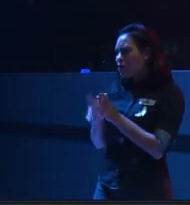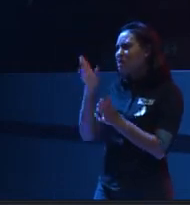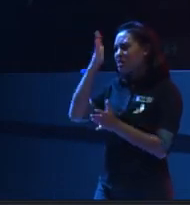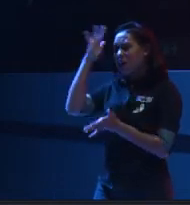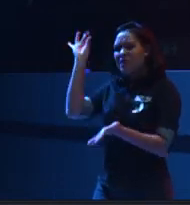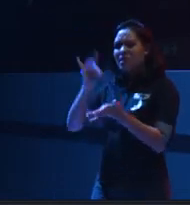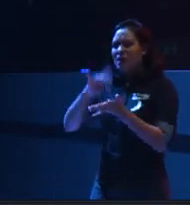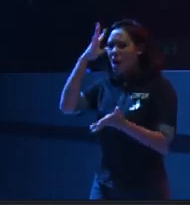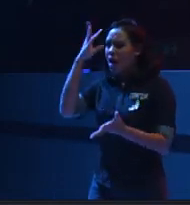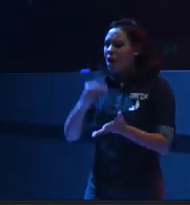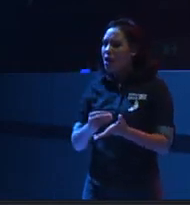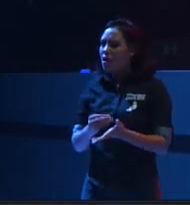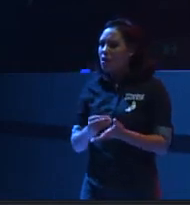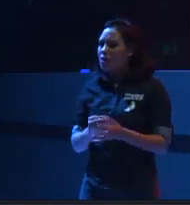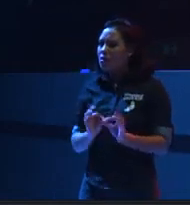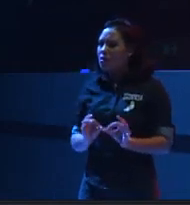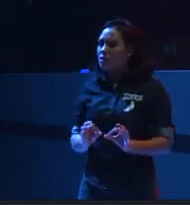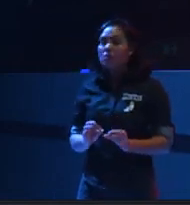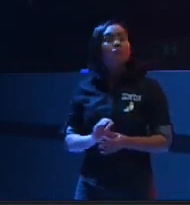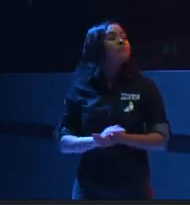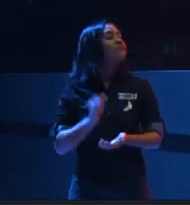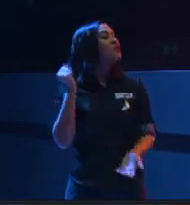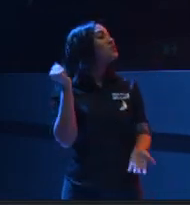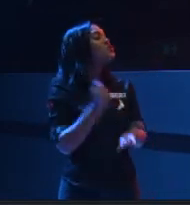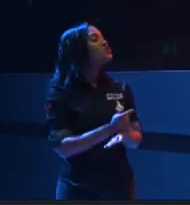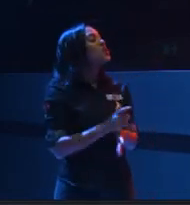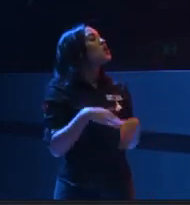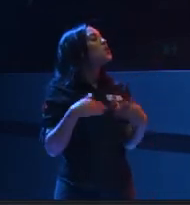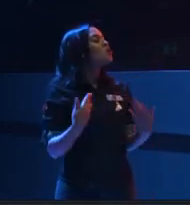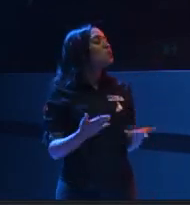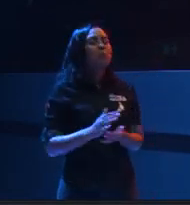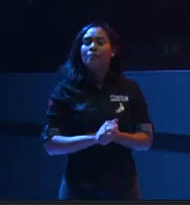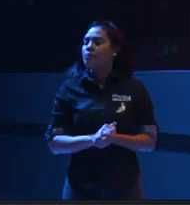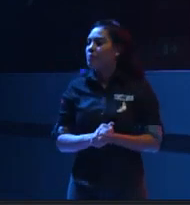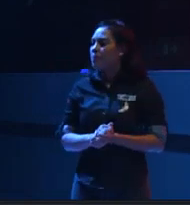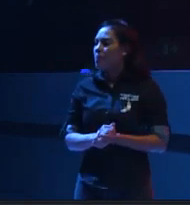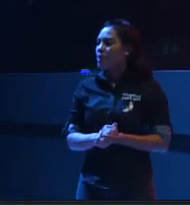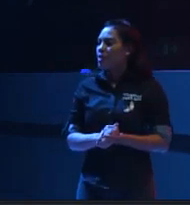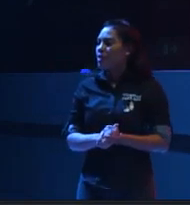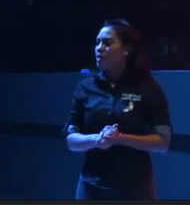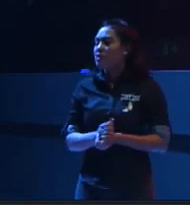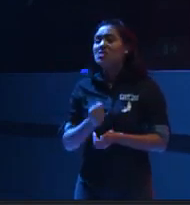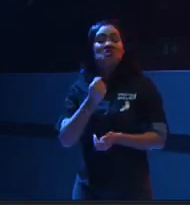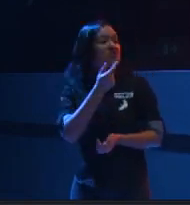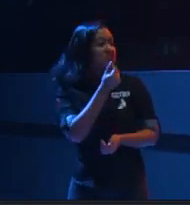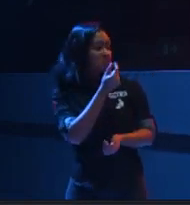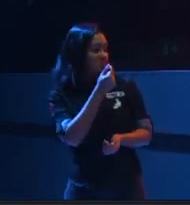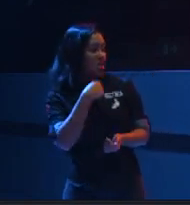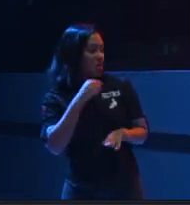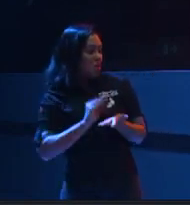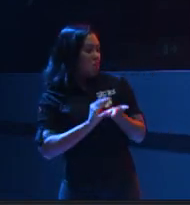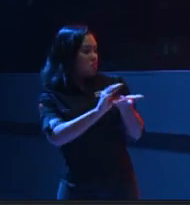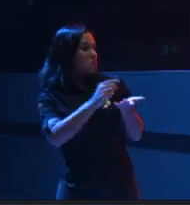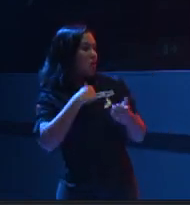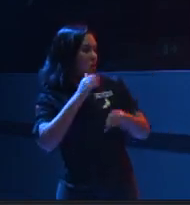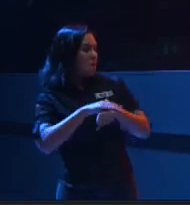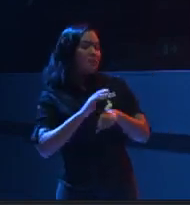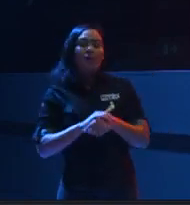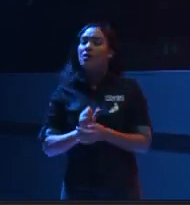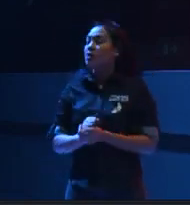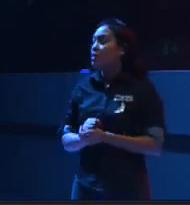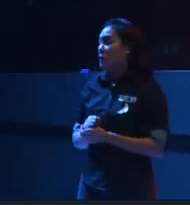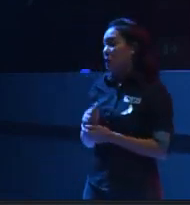quanto que ele vai botar dinheiro não não dinheiro todo meu eu falei o risco é só de quem é mais meu